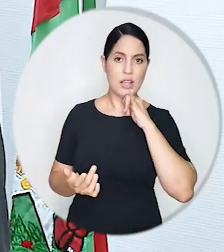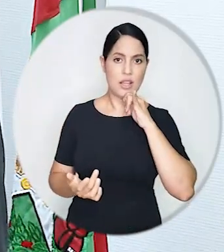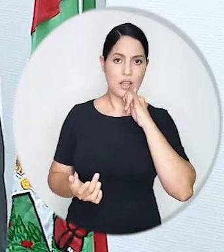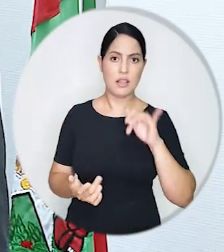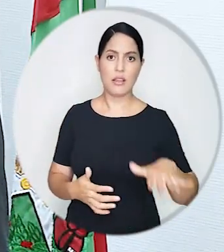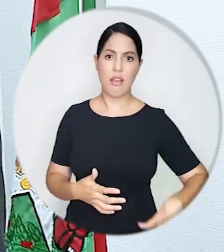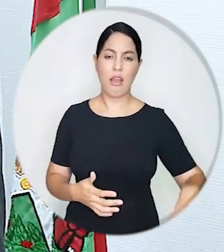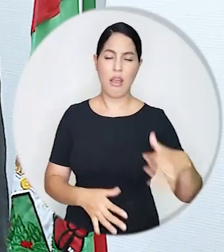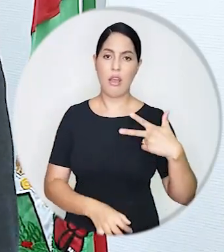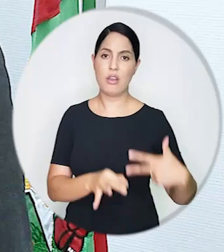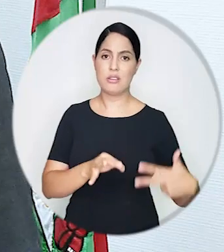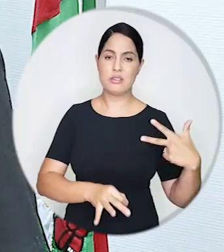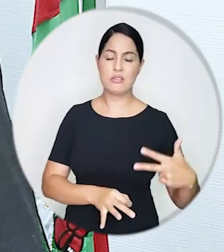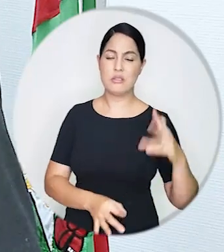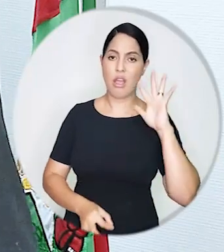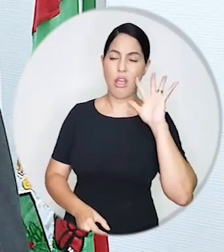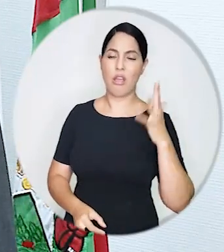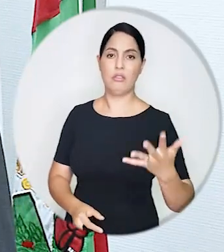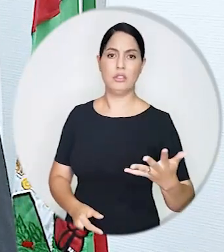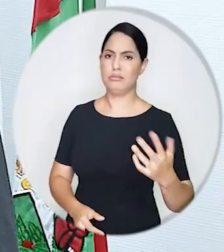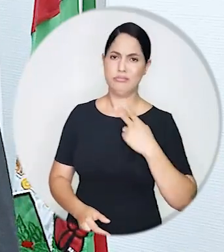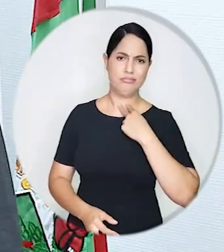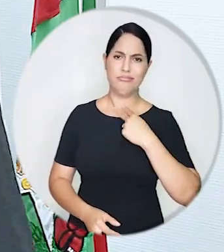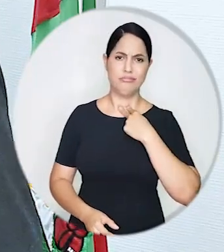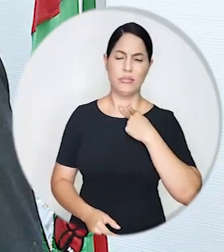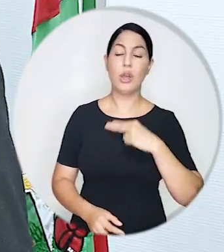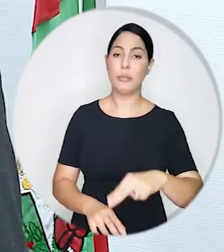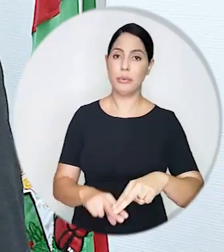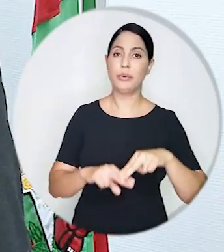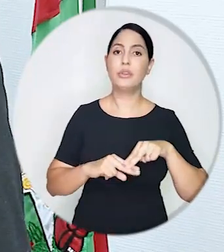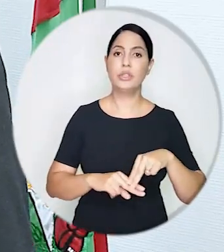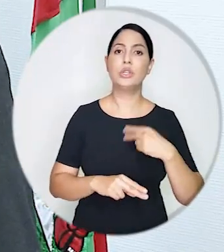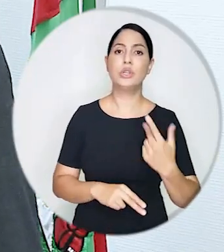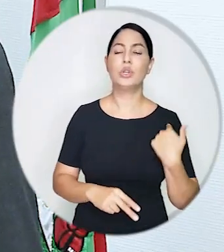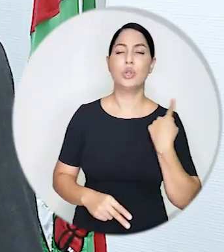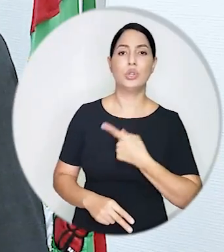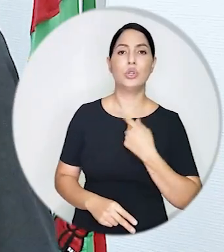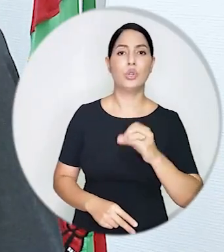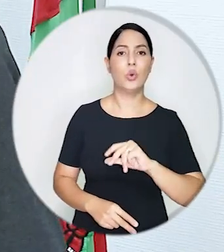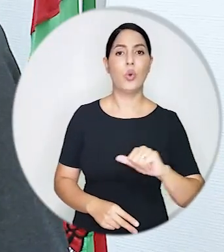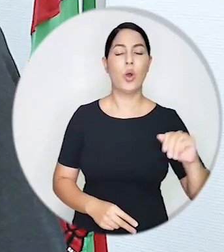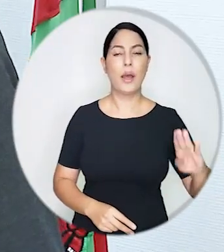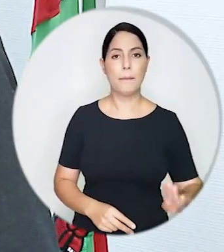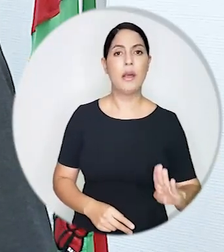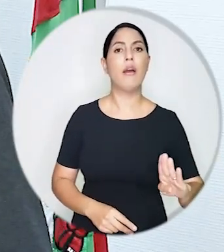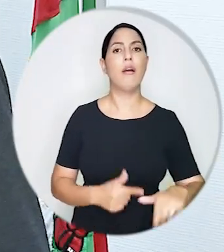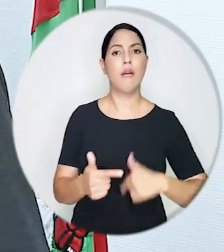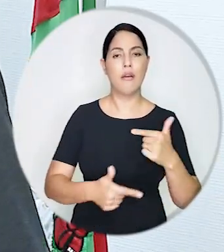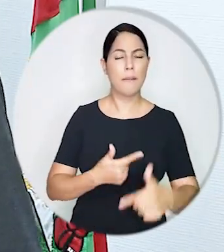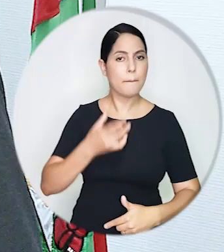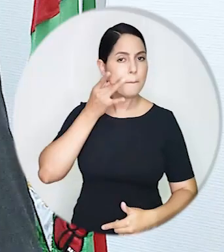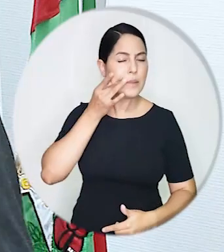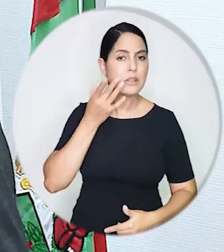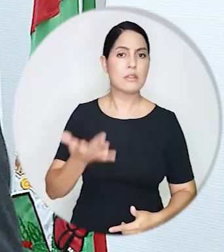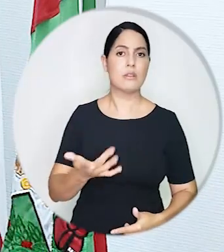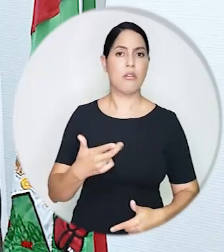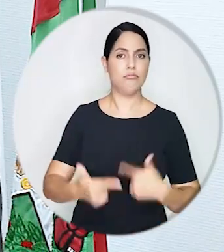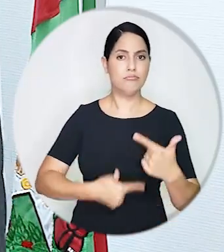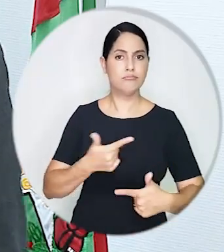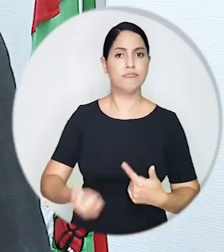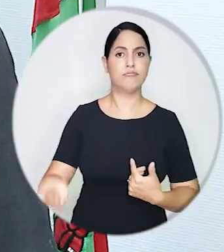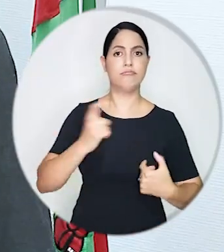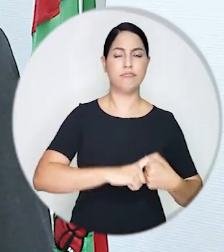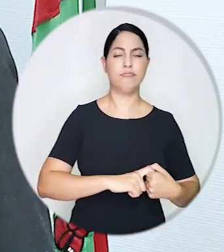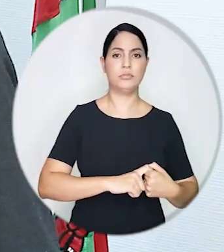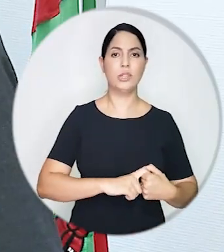jamais deve ser imposta pelo judiciário esta condição. Eis porque a ordem defende a retomada das atividades presenciais, sem